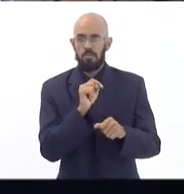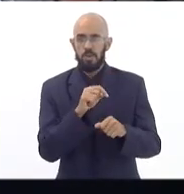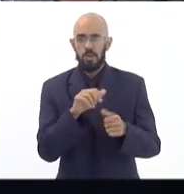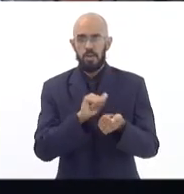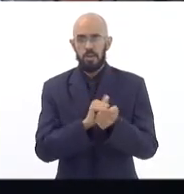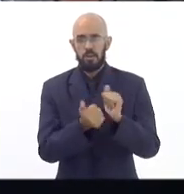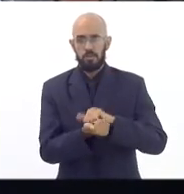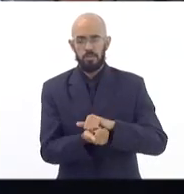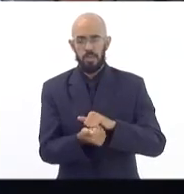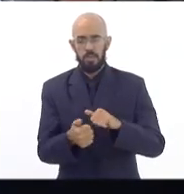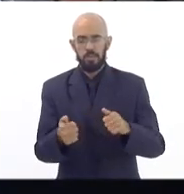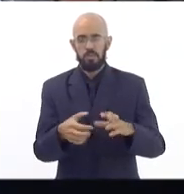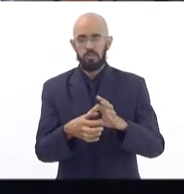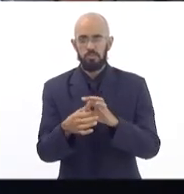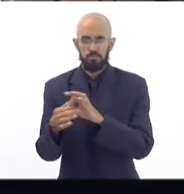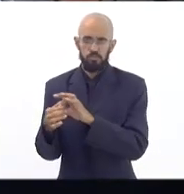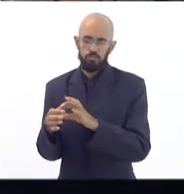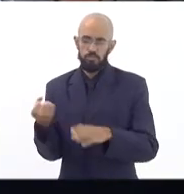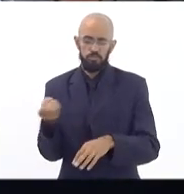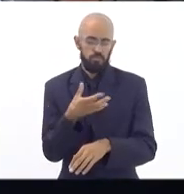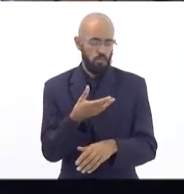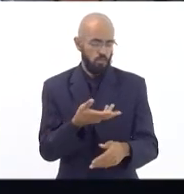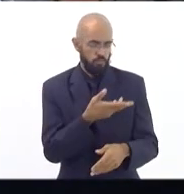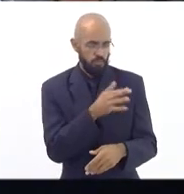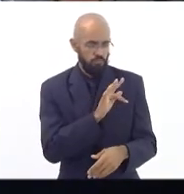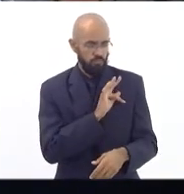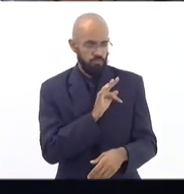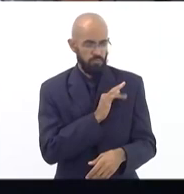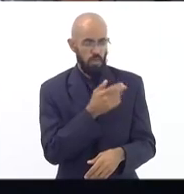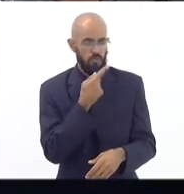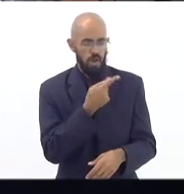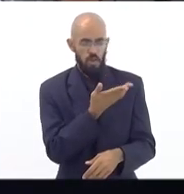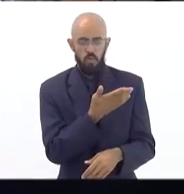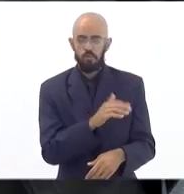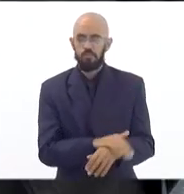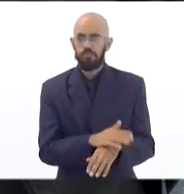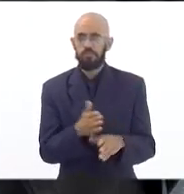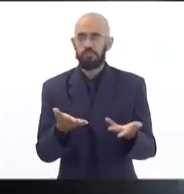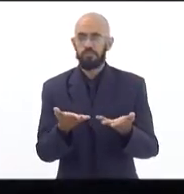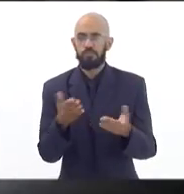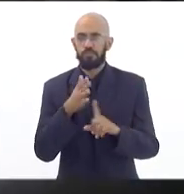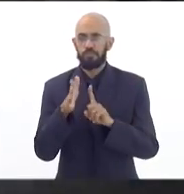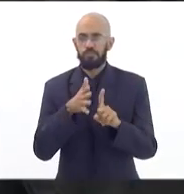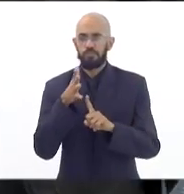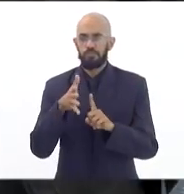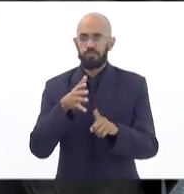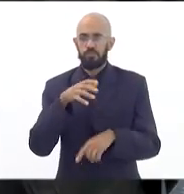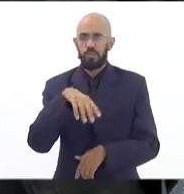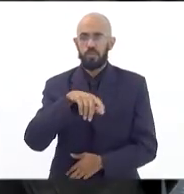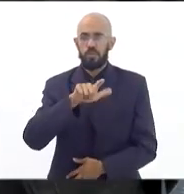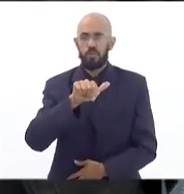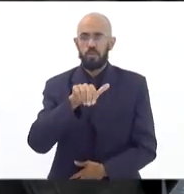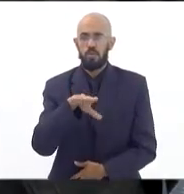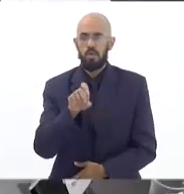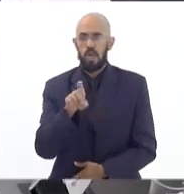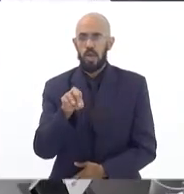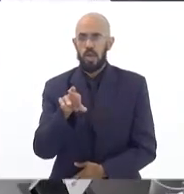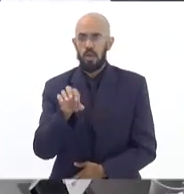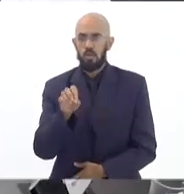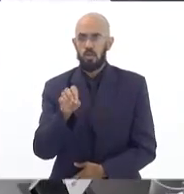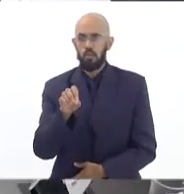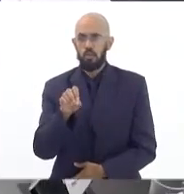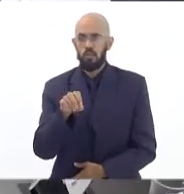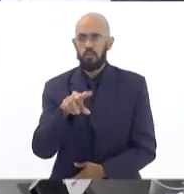adequar a essa nova realidade que não vissem não vou passar a palavra para o Leonardo vale o que a coordenador